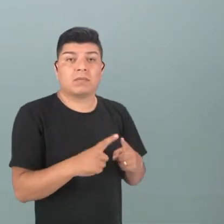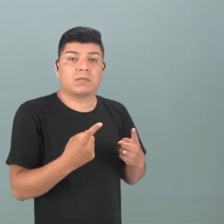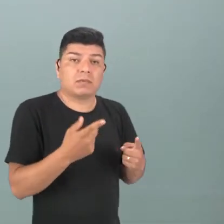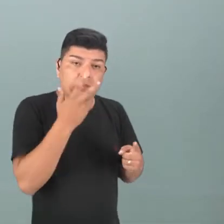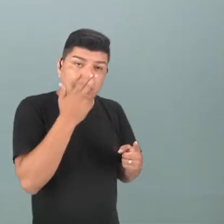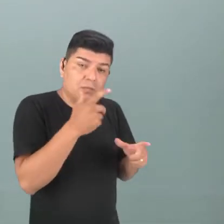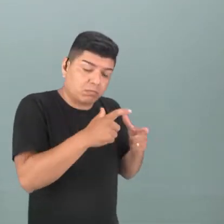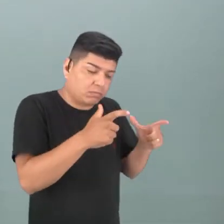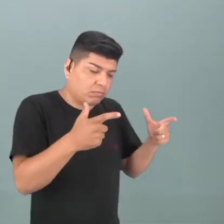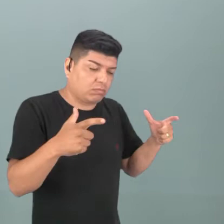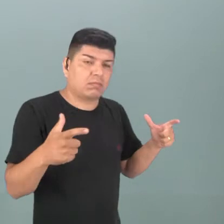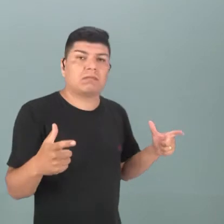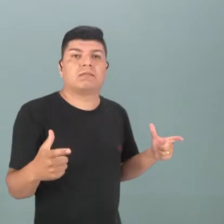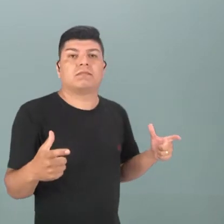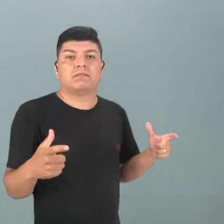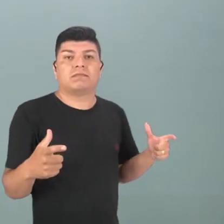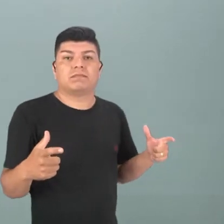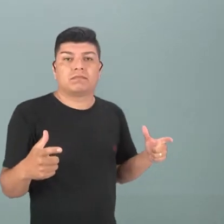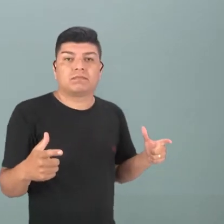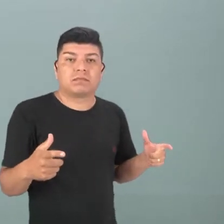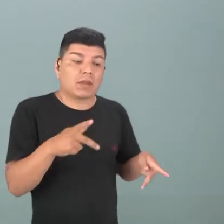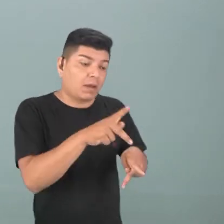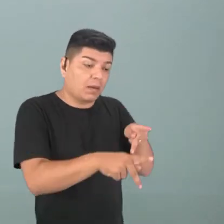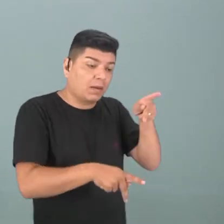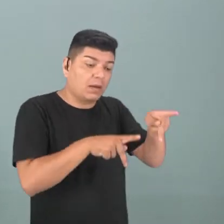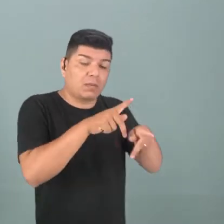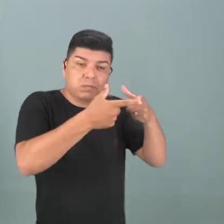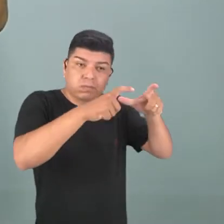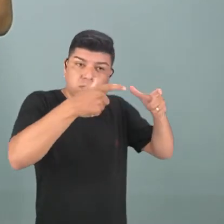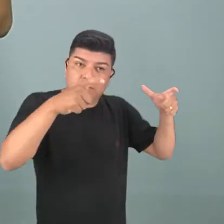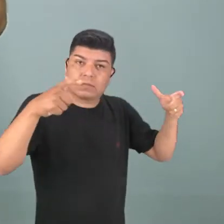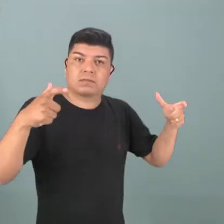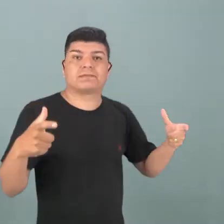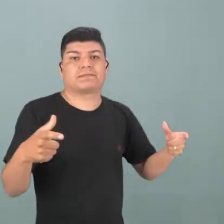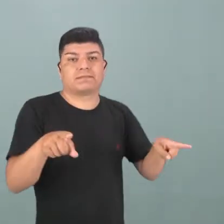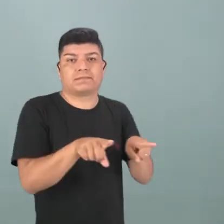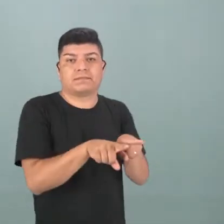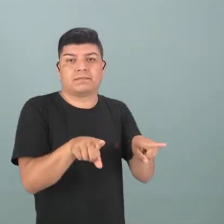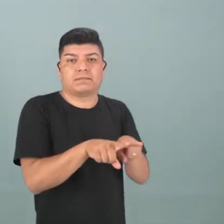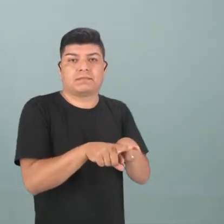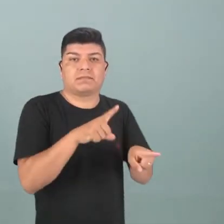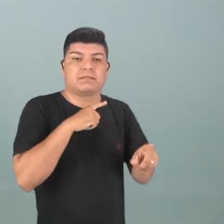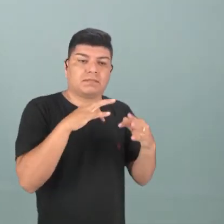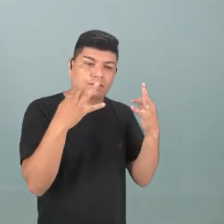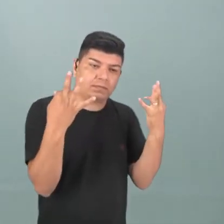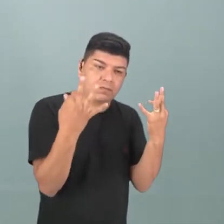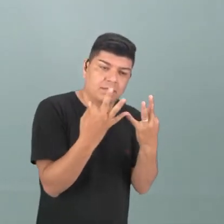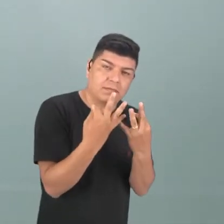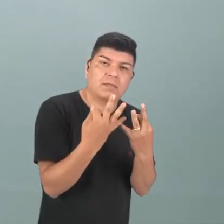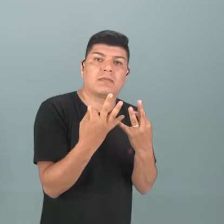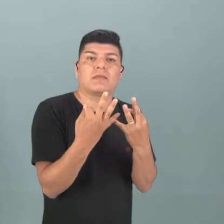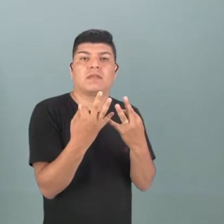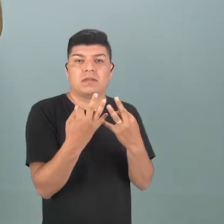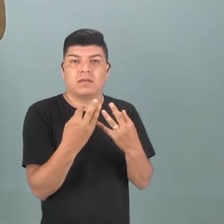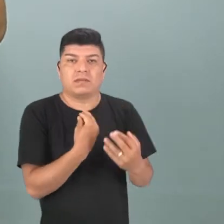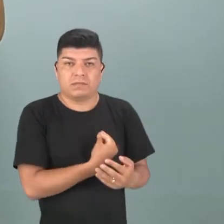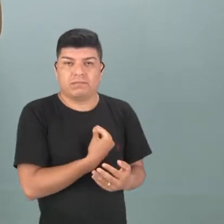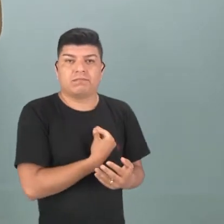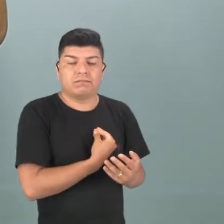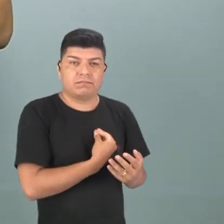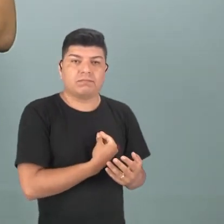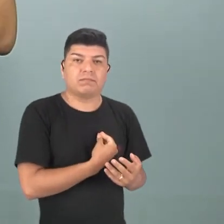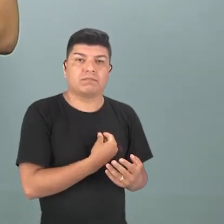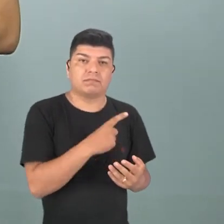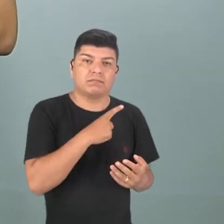cresce desordenadamente também, a população também cresce, porque eles constituem família, mesmo vivendo nessa situação,